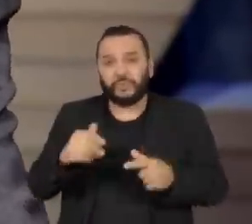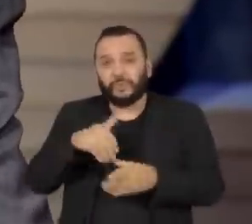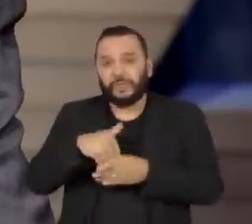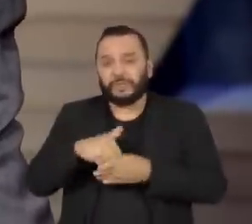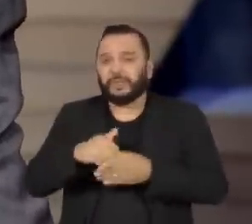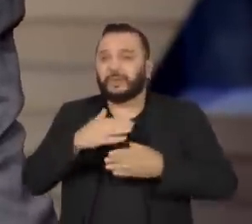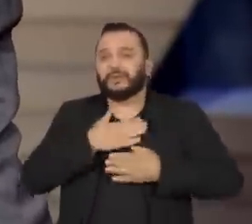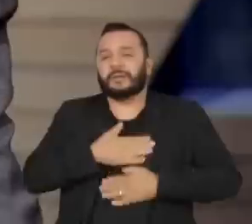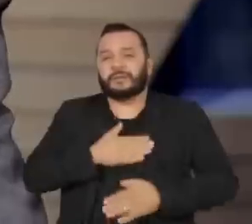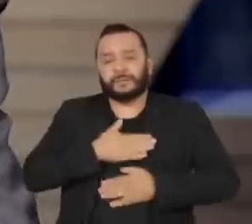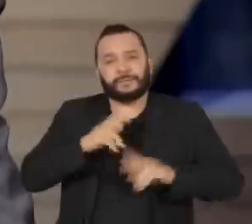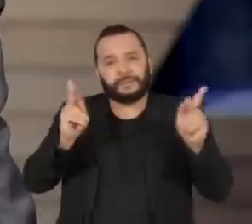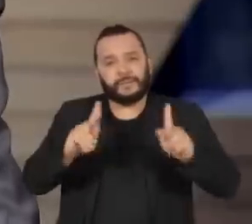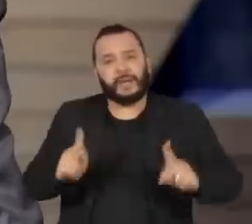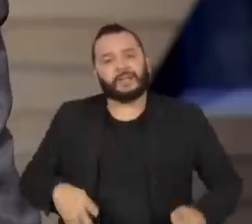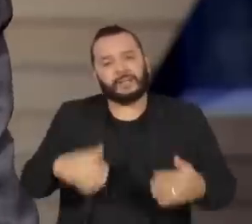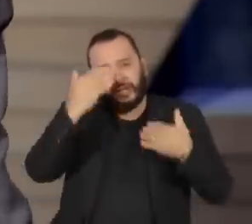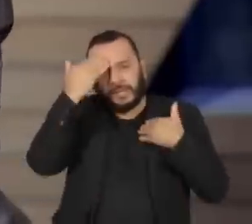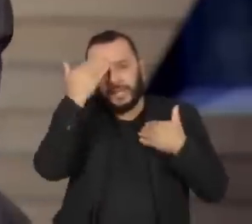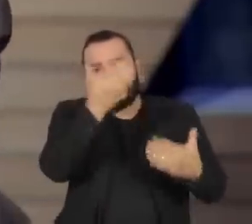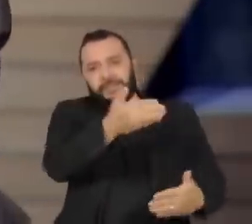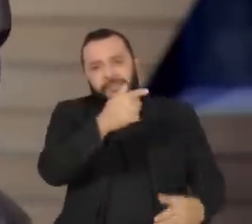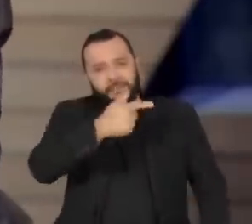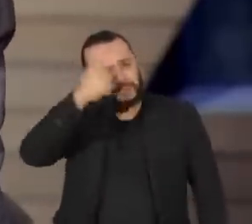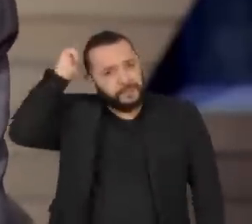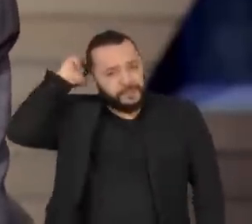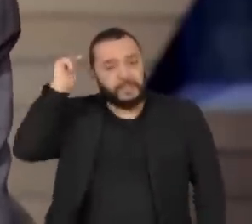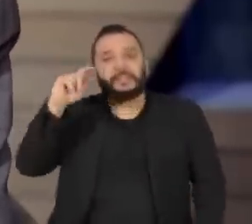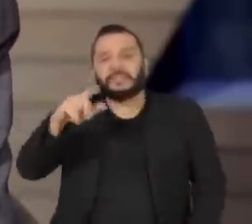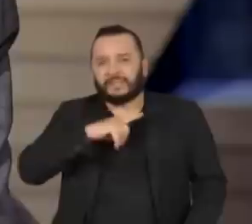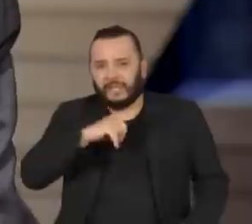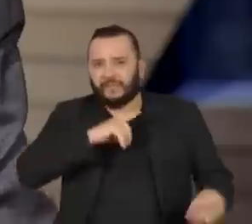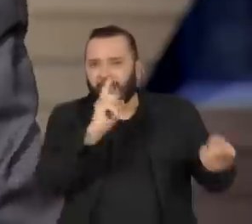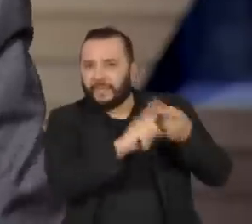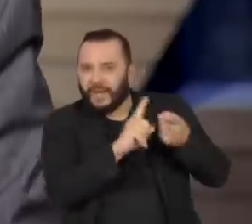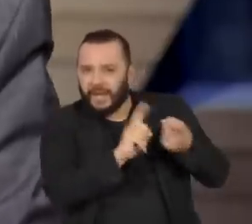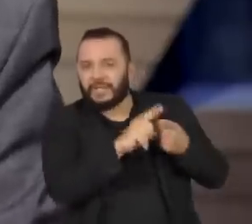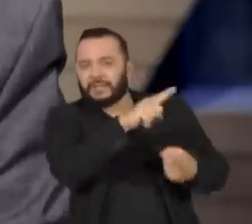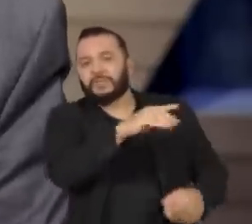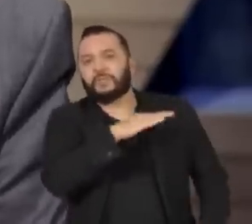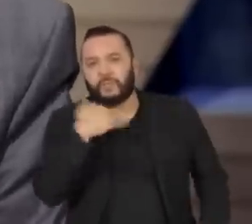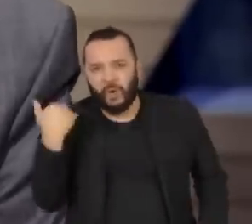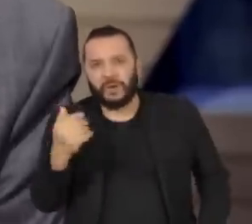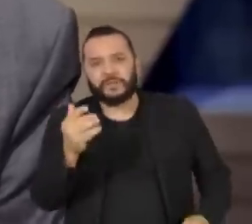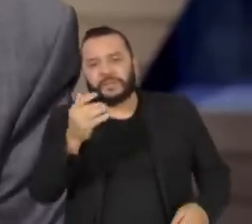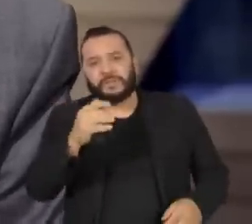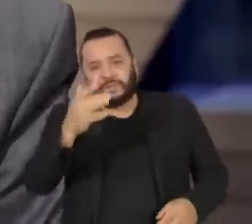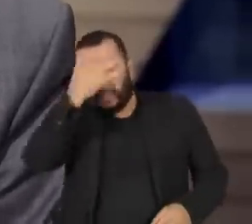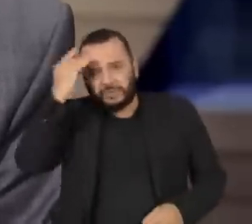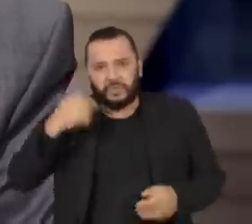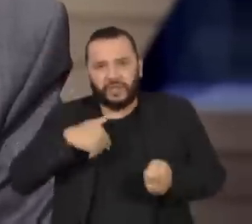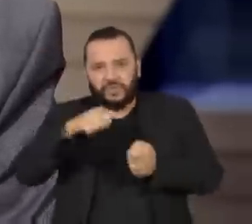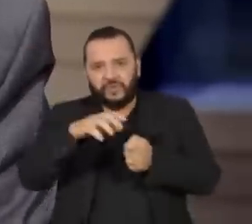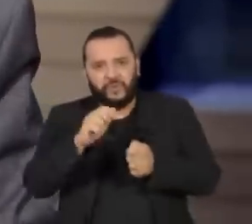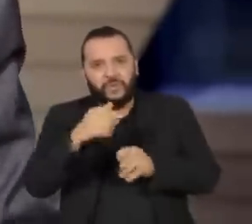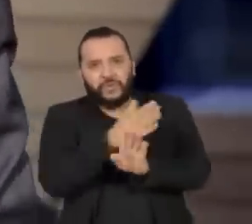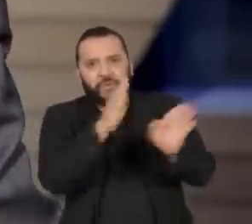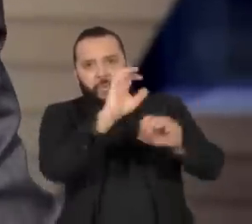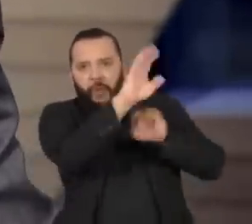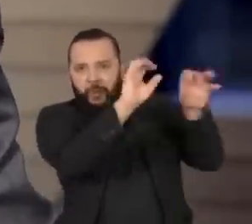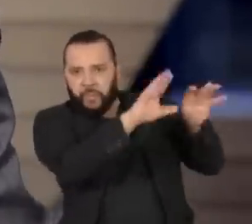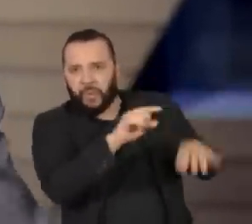devemos ao ministro Alexandre Moraes. Foi bombardeado, ameaçado de morte ele e sua família, quando ele já ainda era vice-presidente do